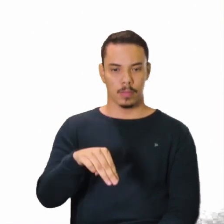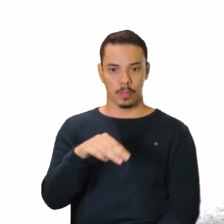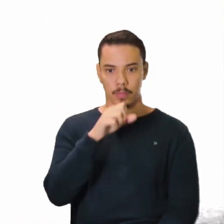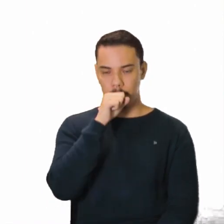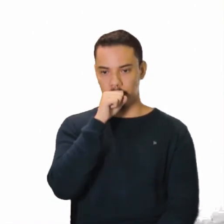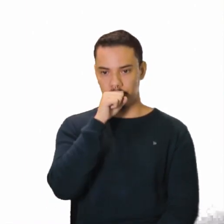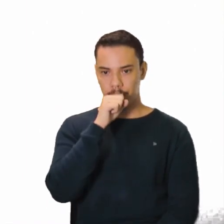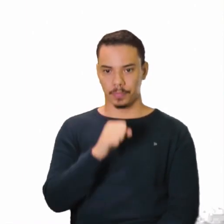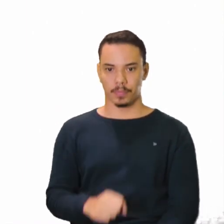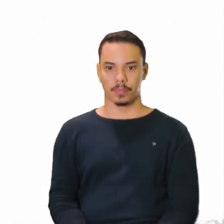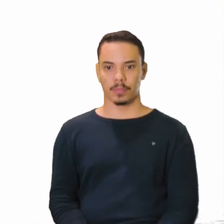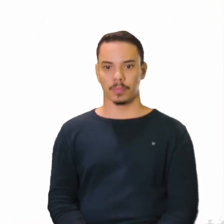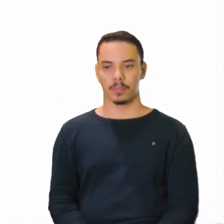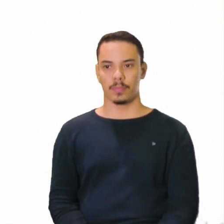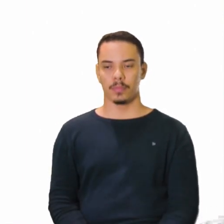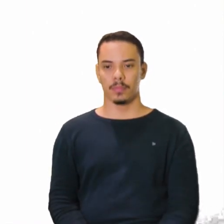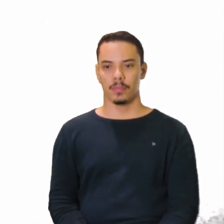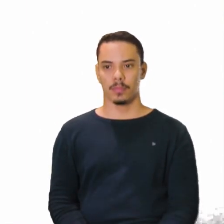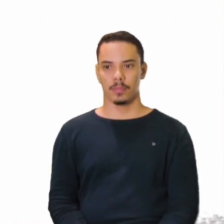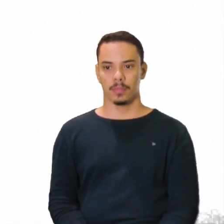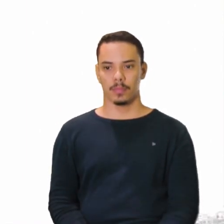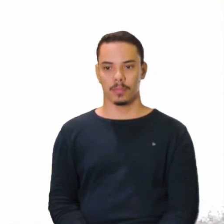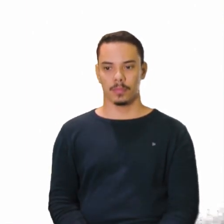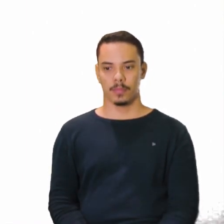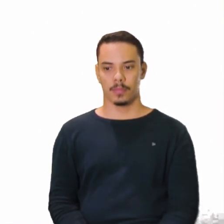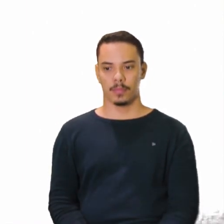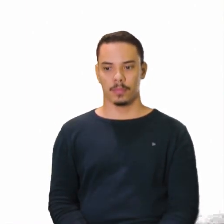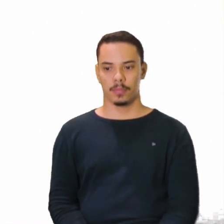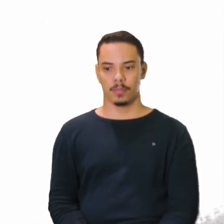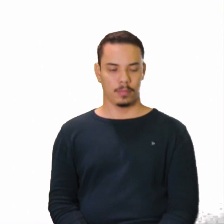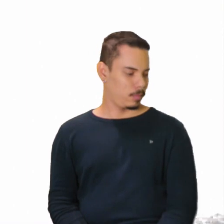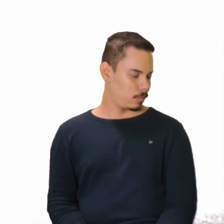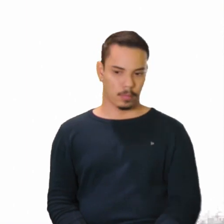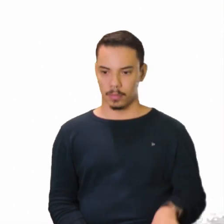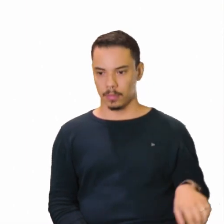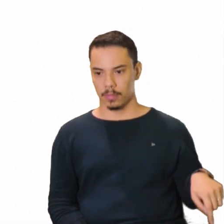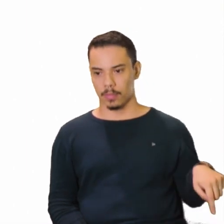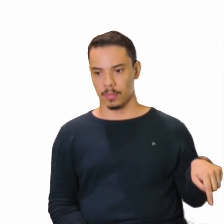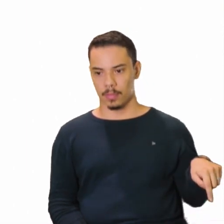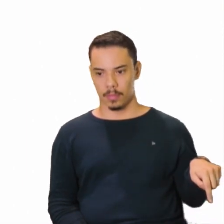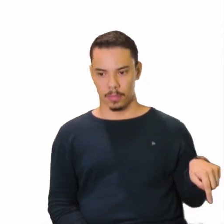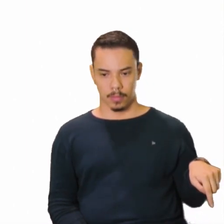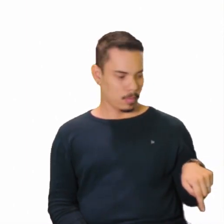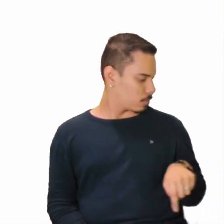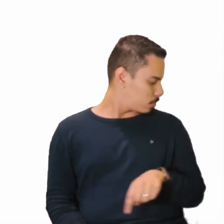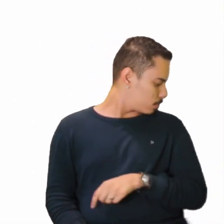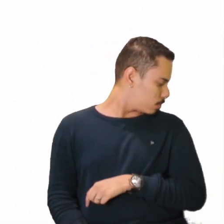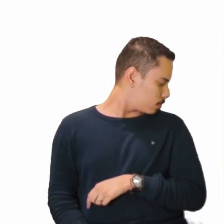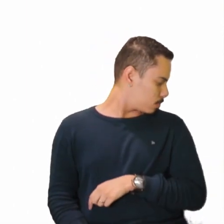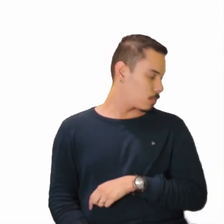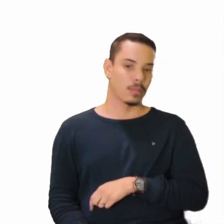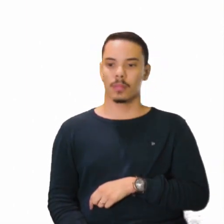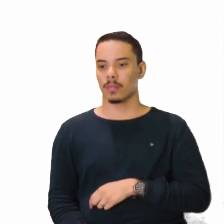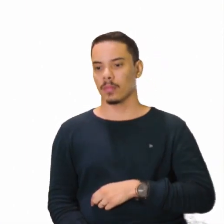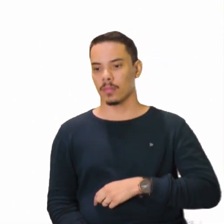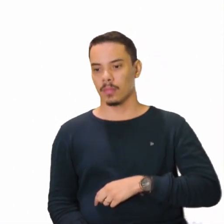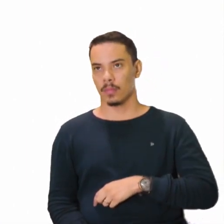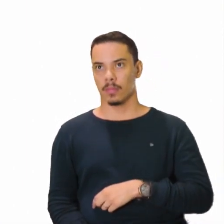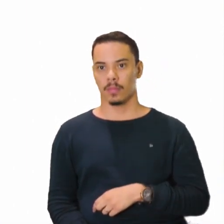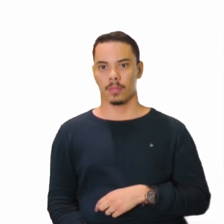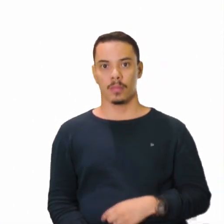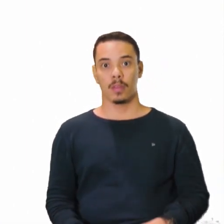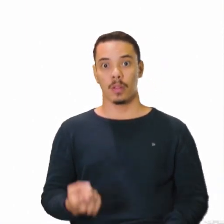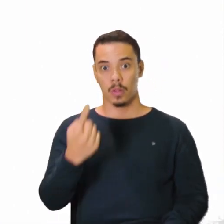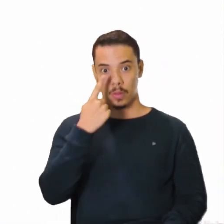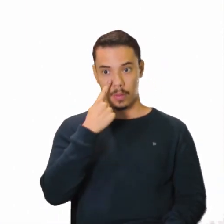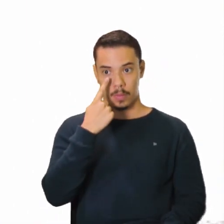tanto. Ok. Serão. Aqui. Bom, é uma probabilidade. O que nós temos? Aqui eu vou chamar a